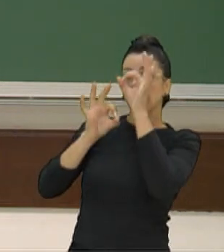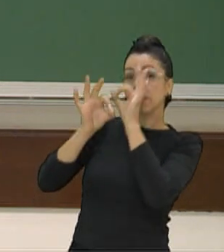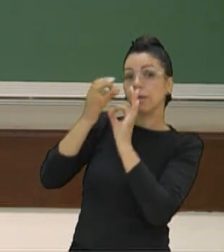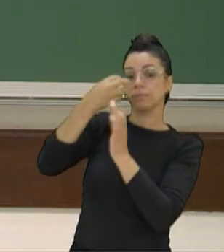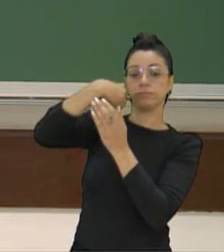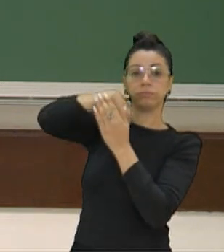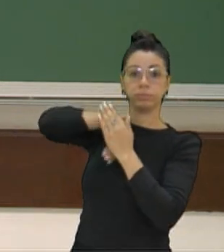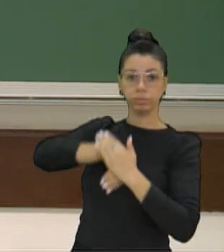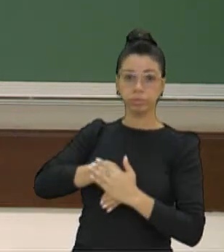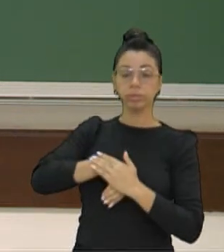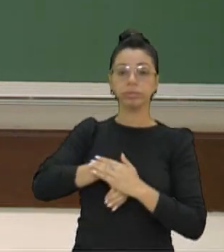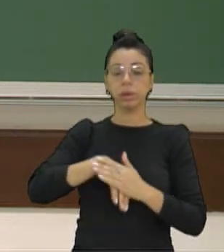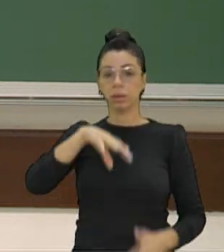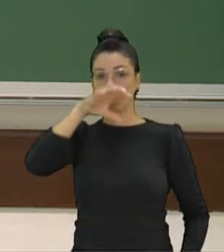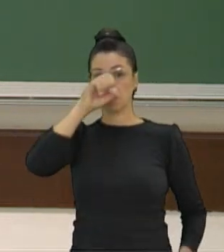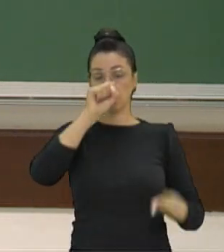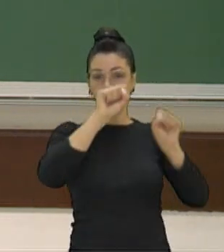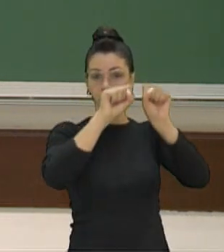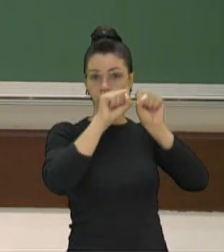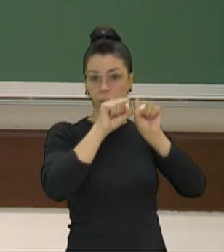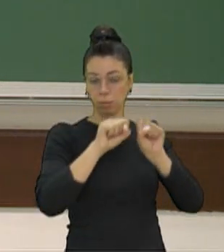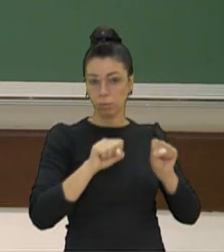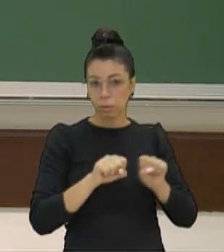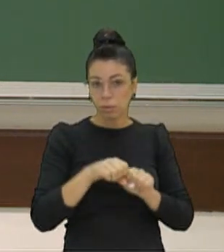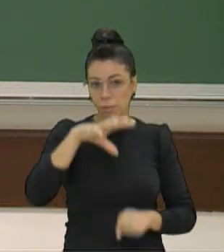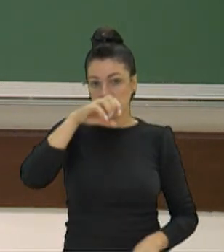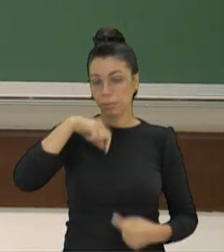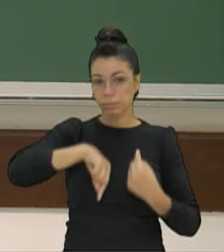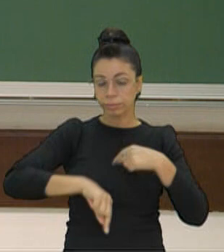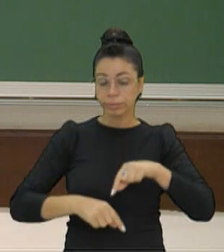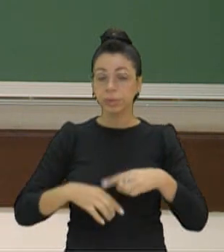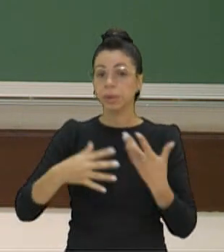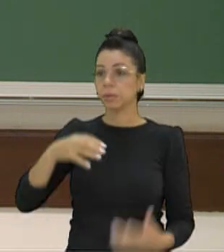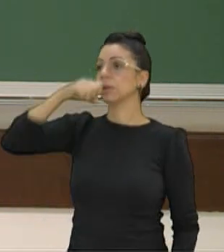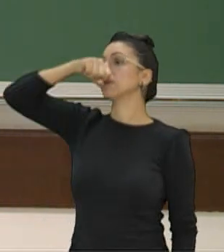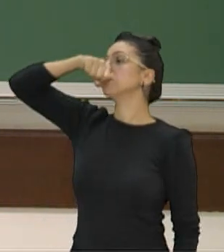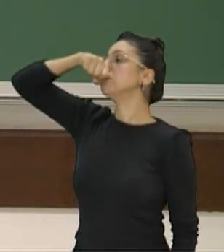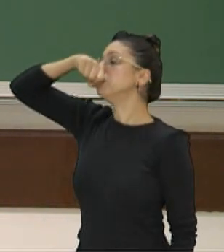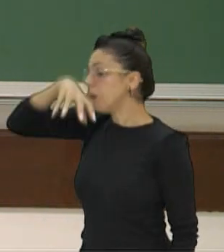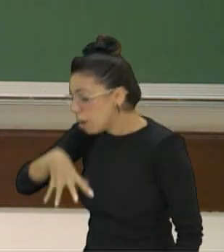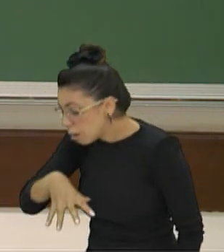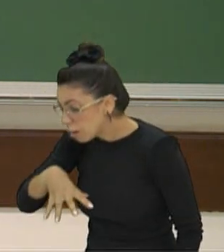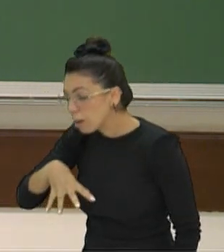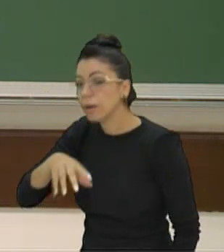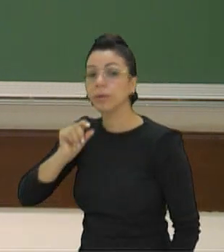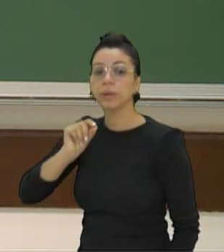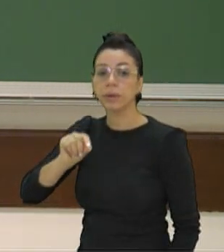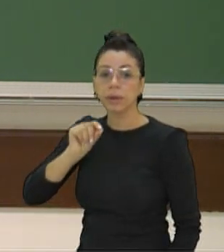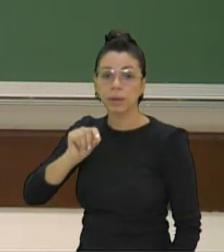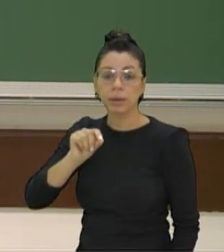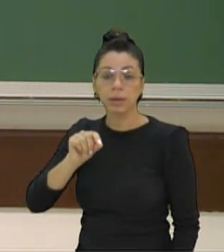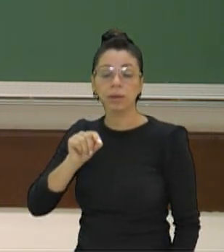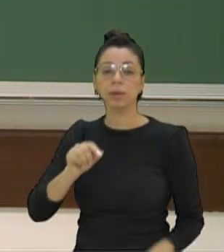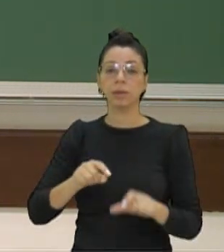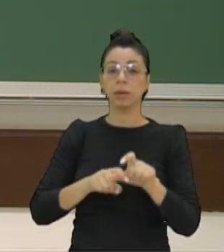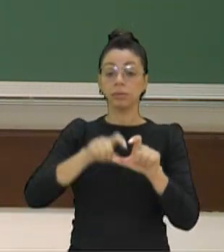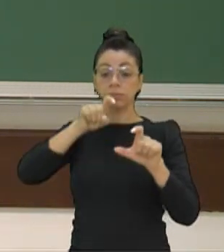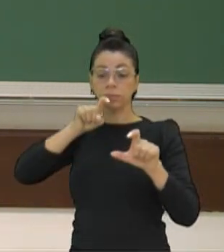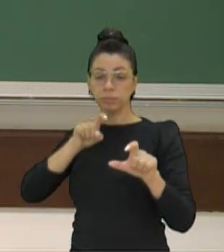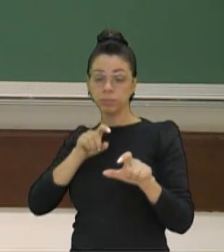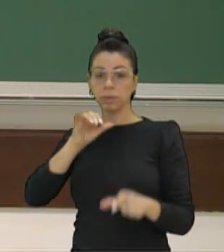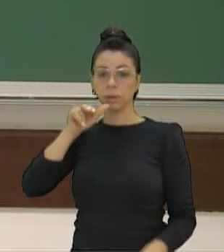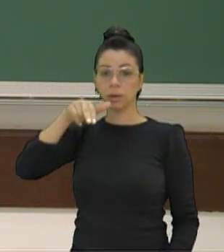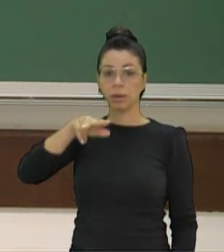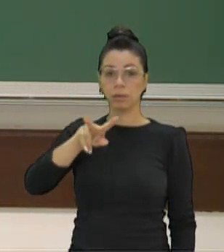sistema respiratório. Então, quando a gente espirra, é uma tentativa involuntária do nosso